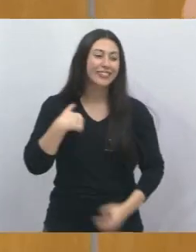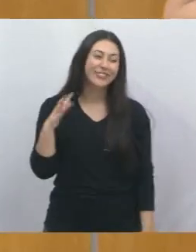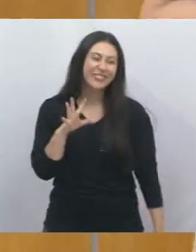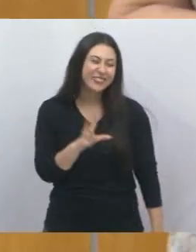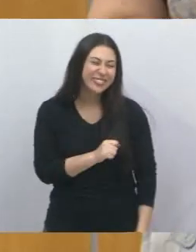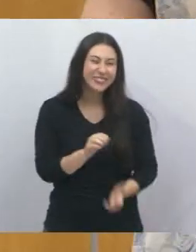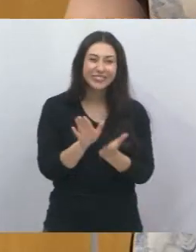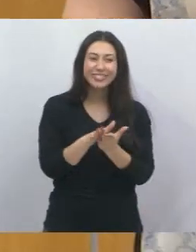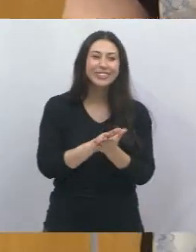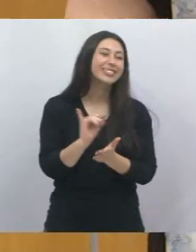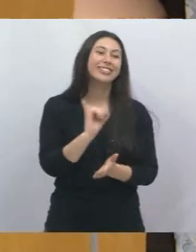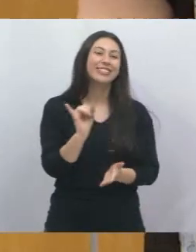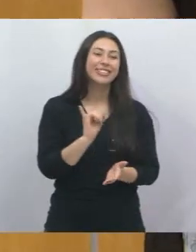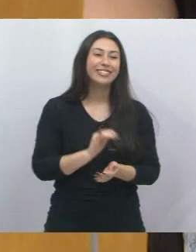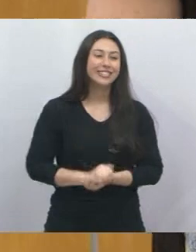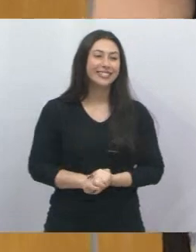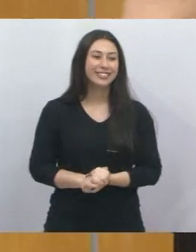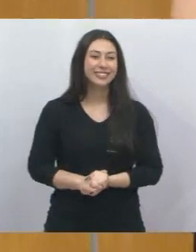Jacareí.